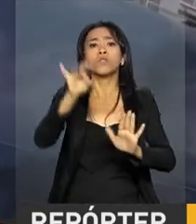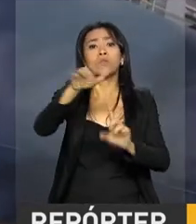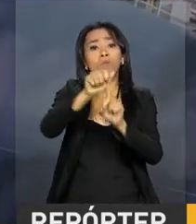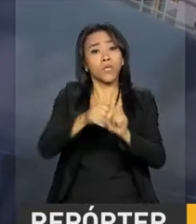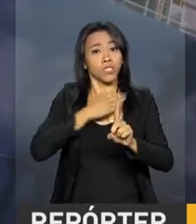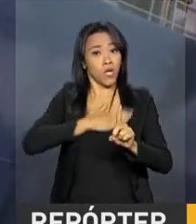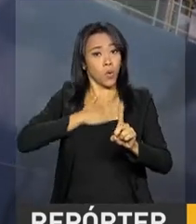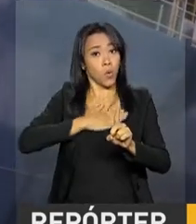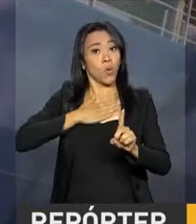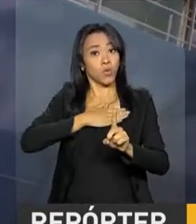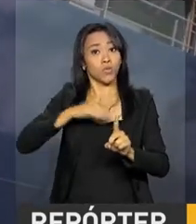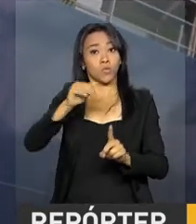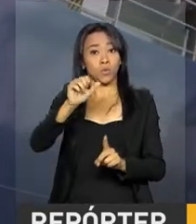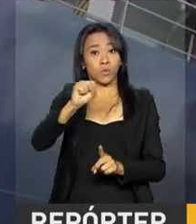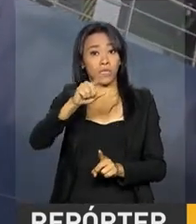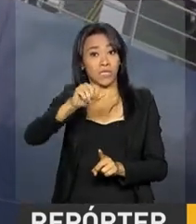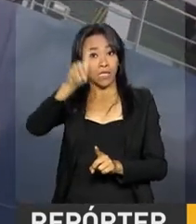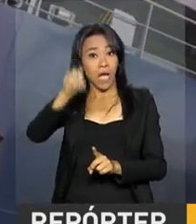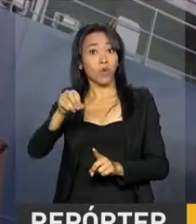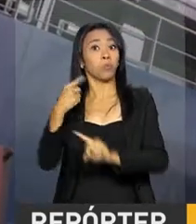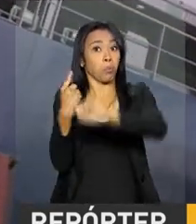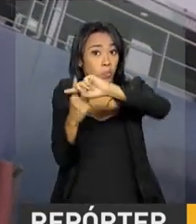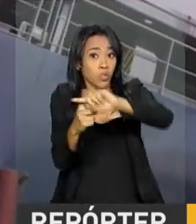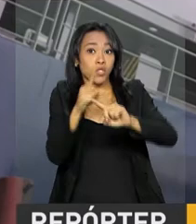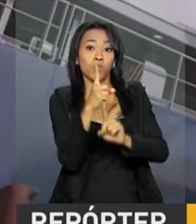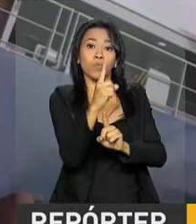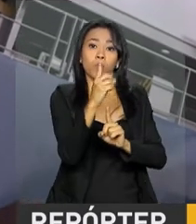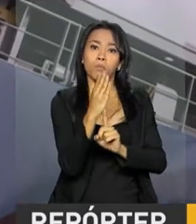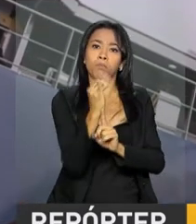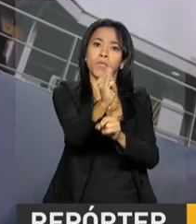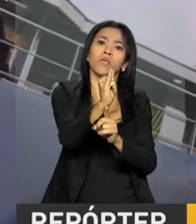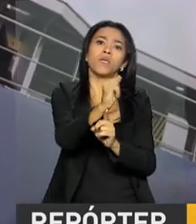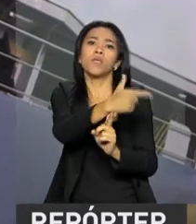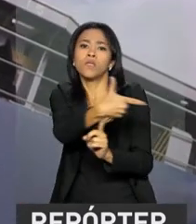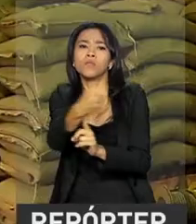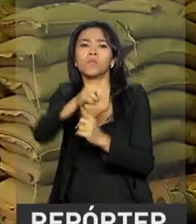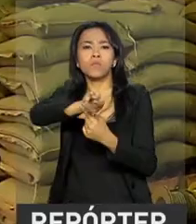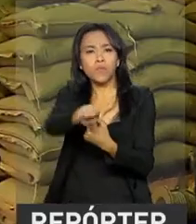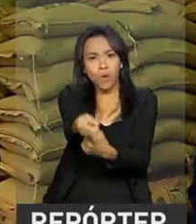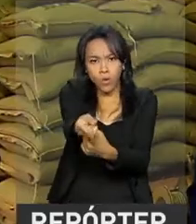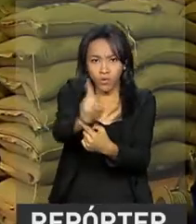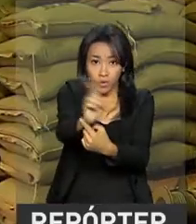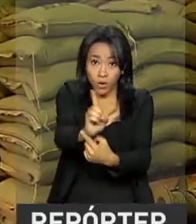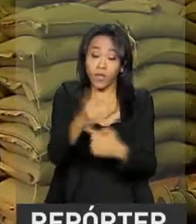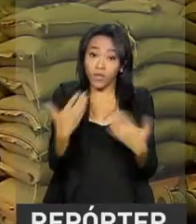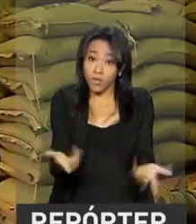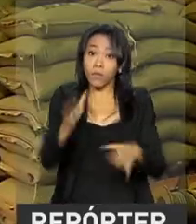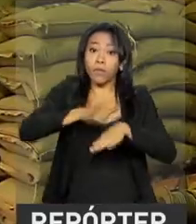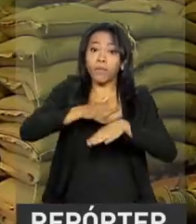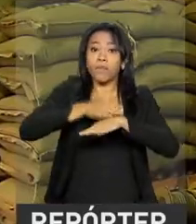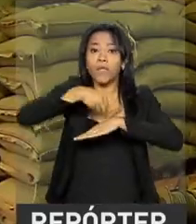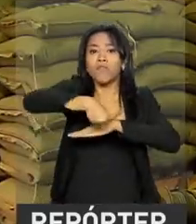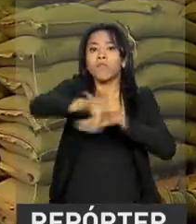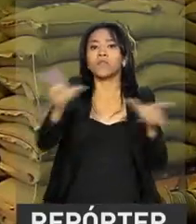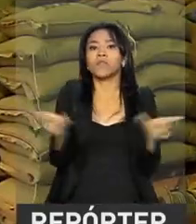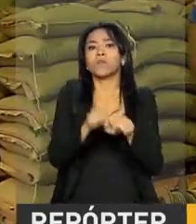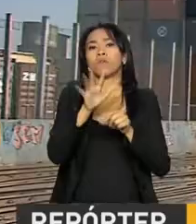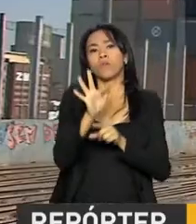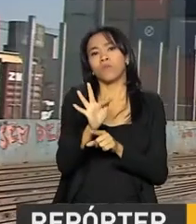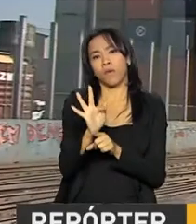em mais de 1 bilhão e 200 milhões de dólares pelos números do fgts exportações de commodities